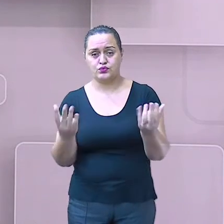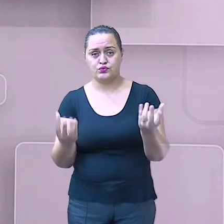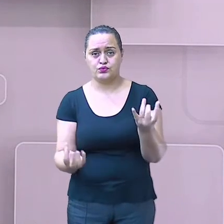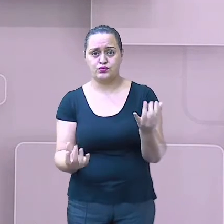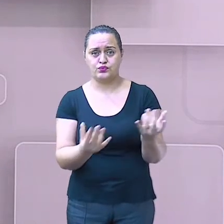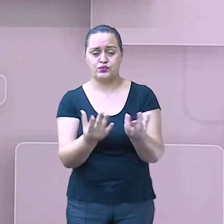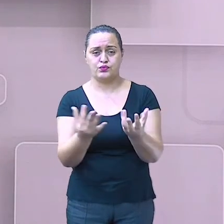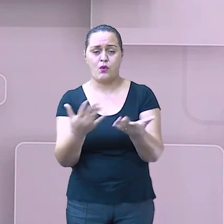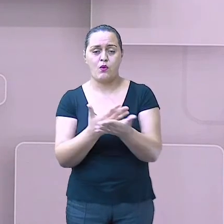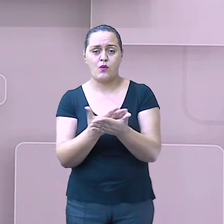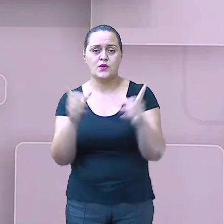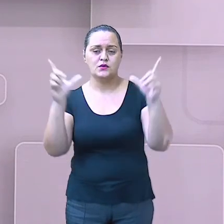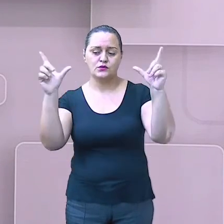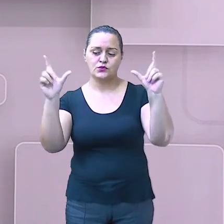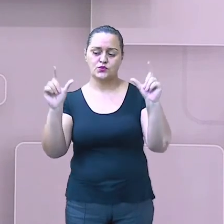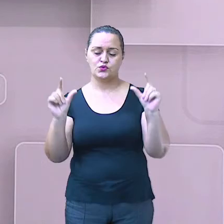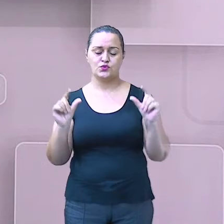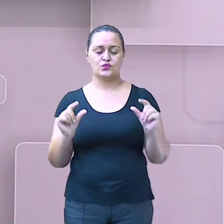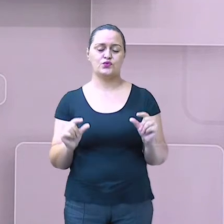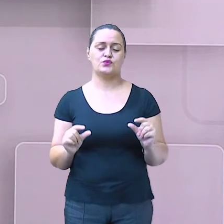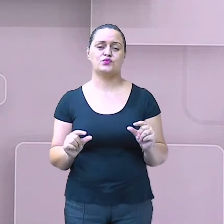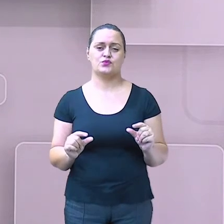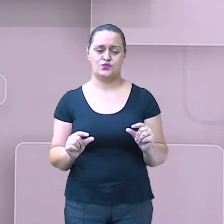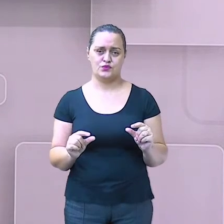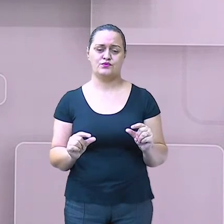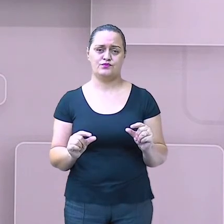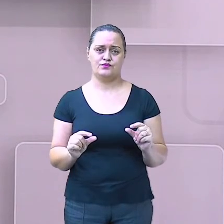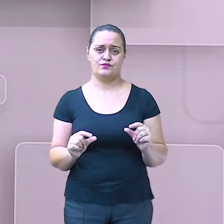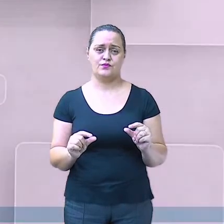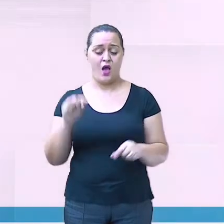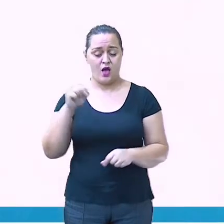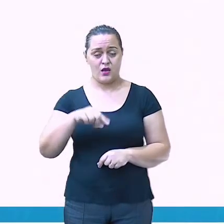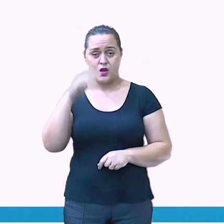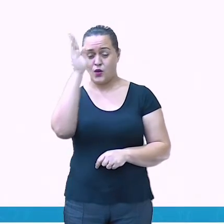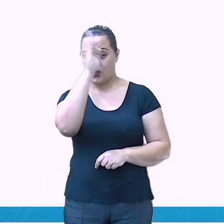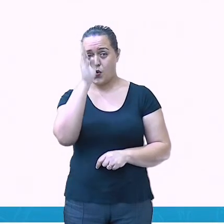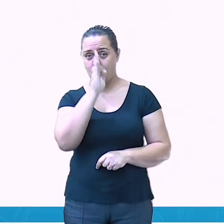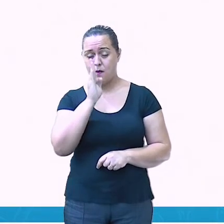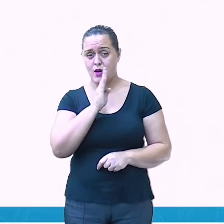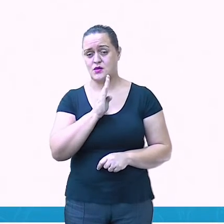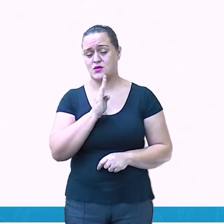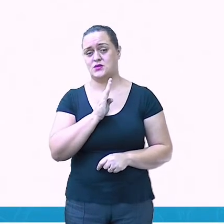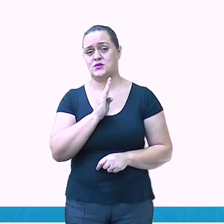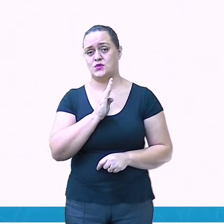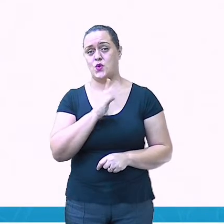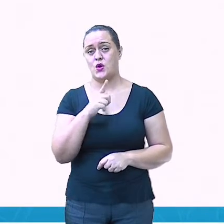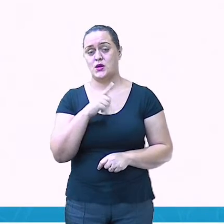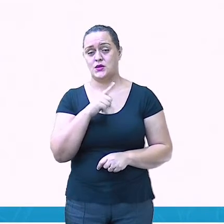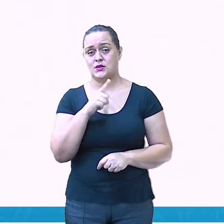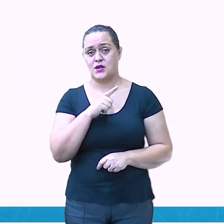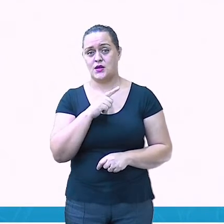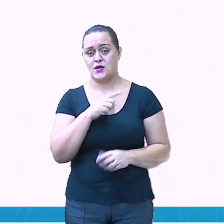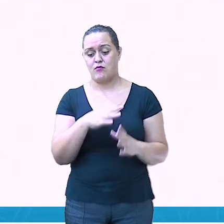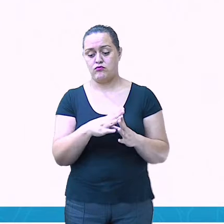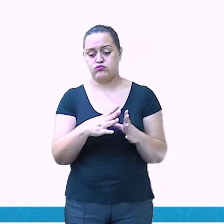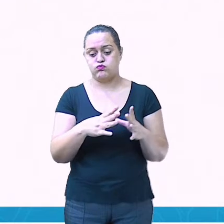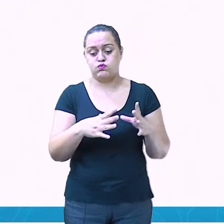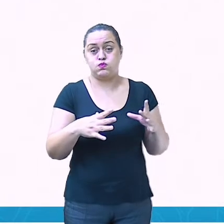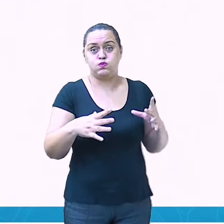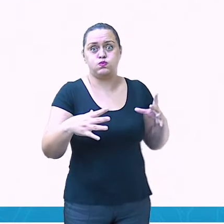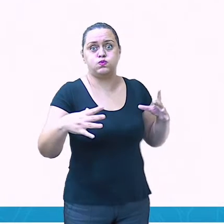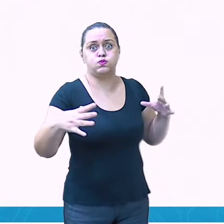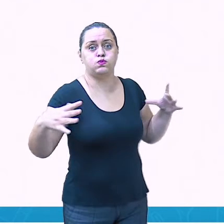de maior cobertura vegetal do mundo. Como que eu tenho trabalhado